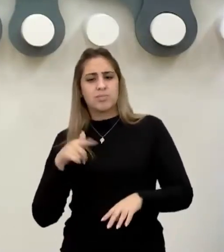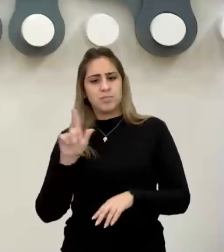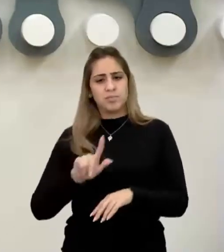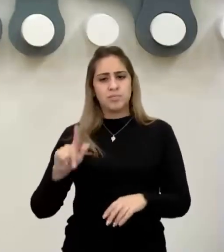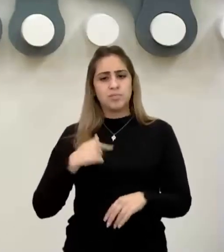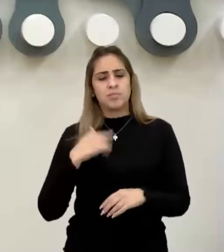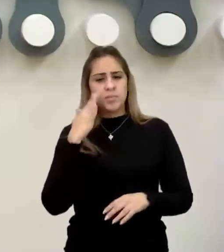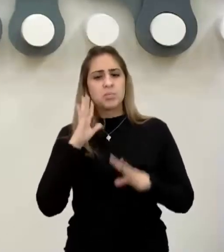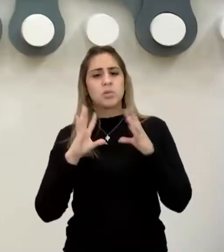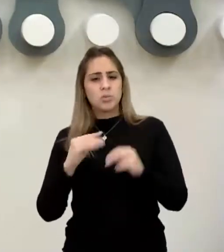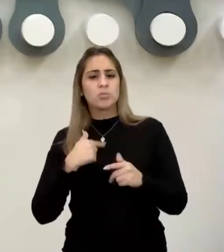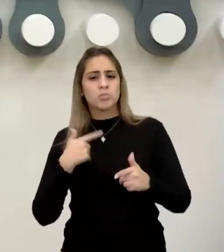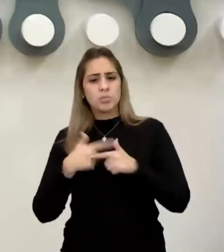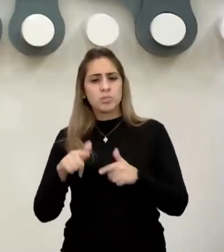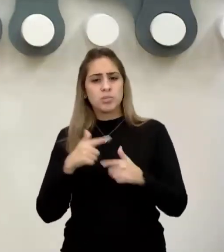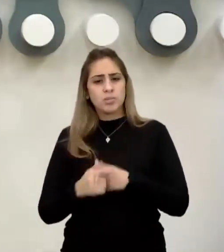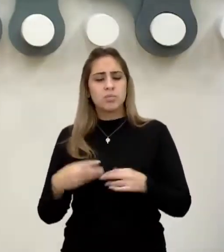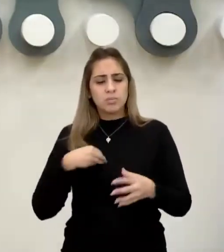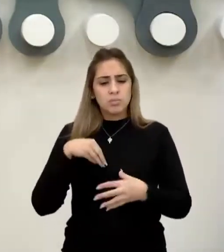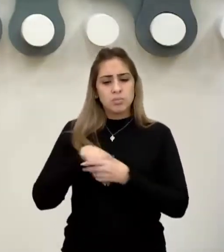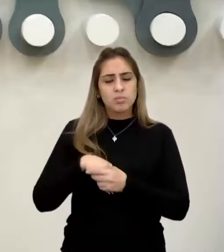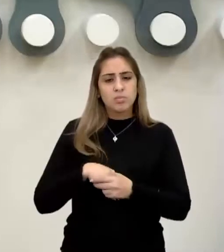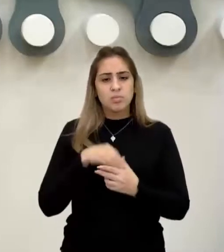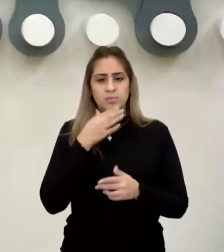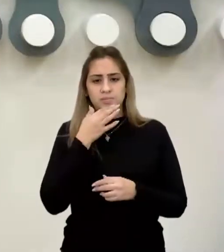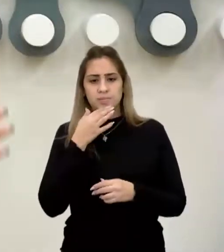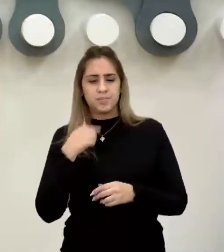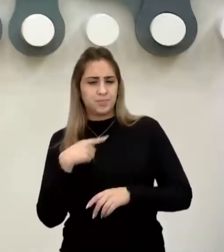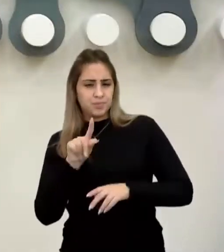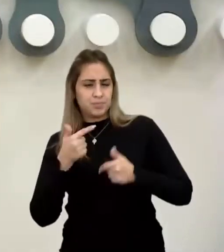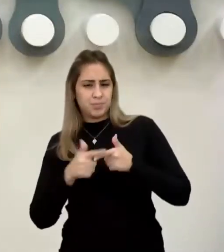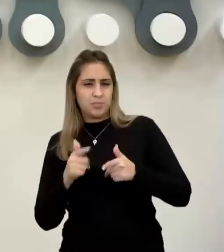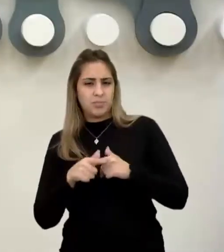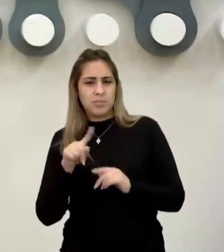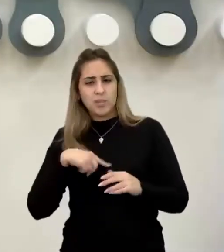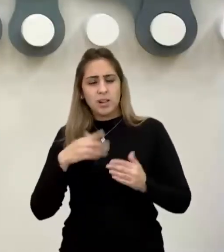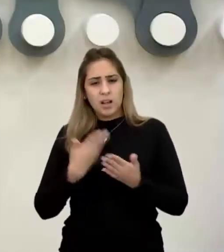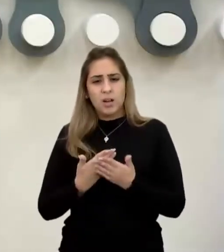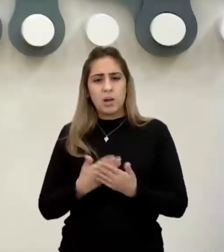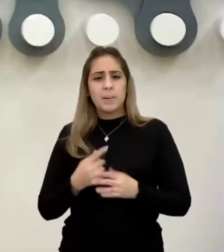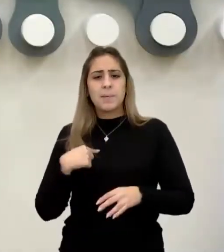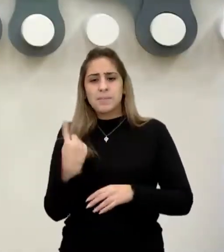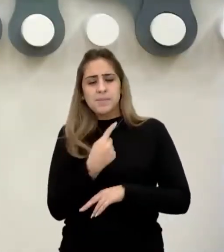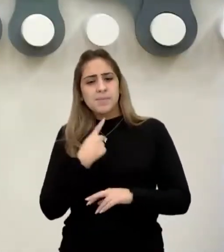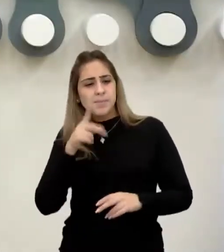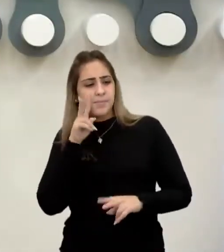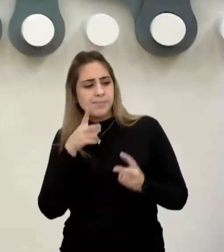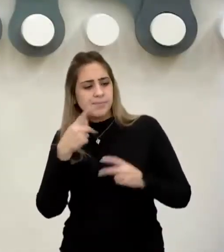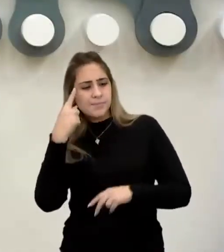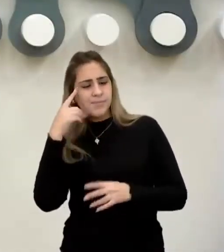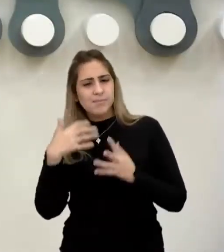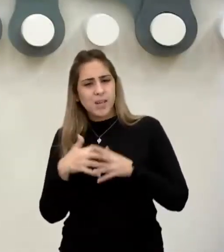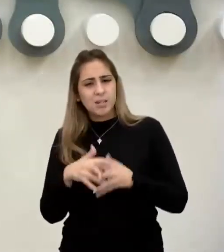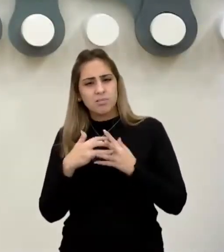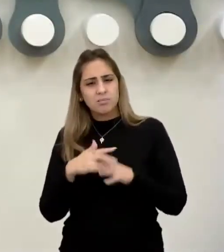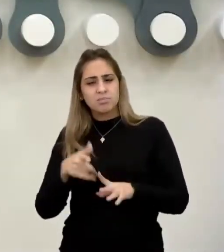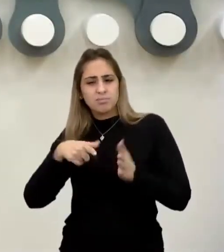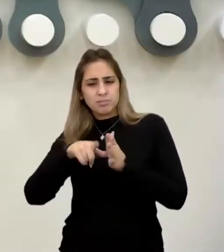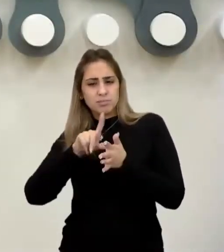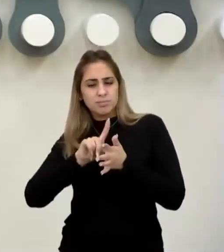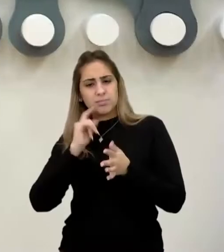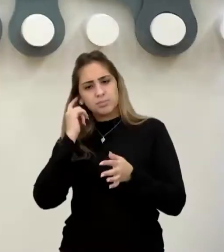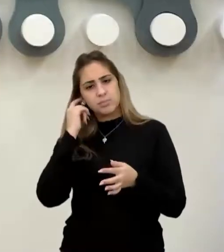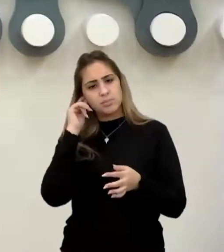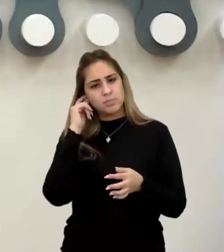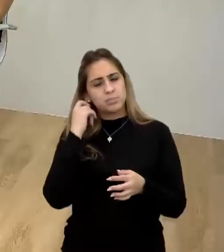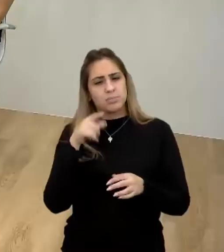a gente sabe de todos os problemas que envolvem, né, essas profissões, mas esse não é o intuito da aula. Mas se você for pensar, você imaginava